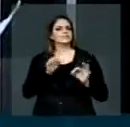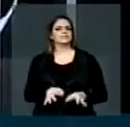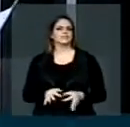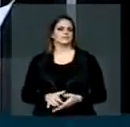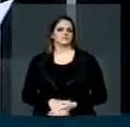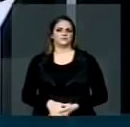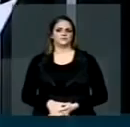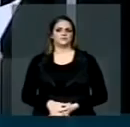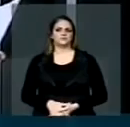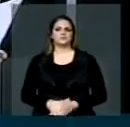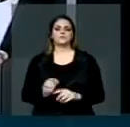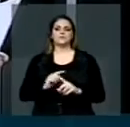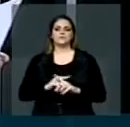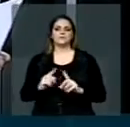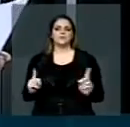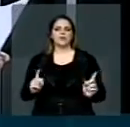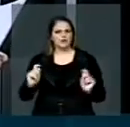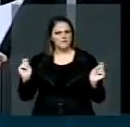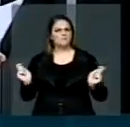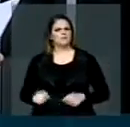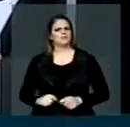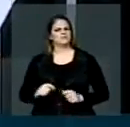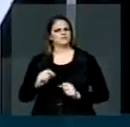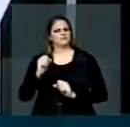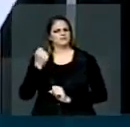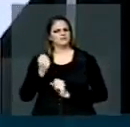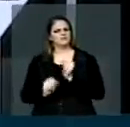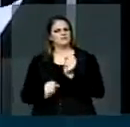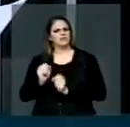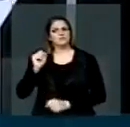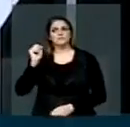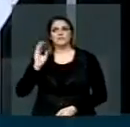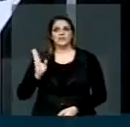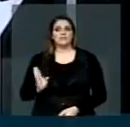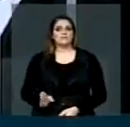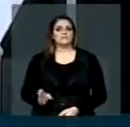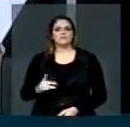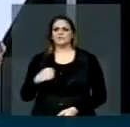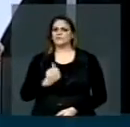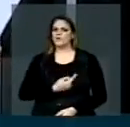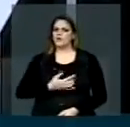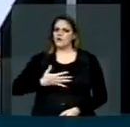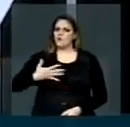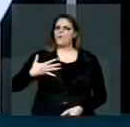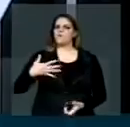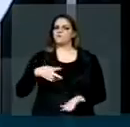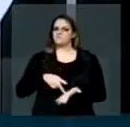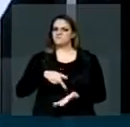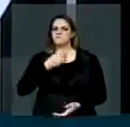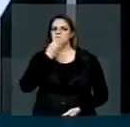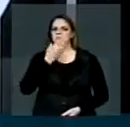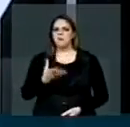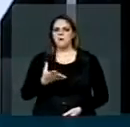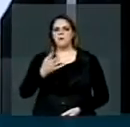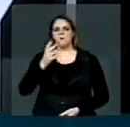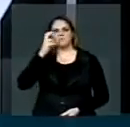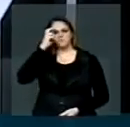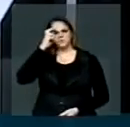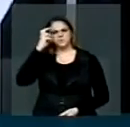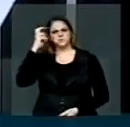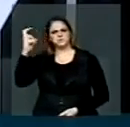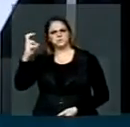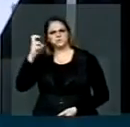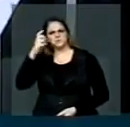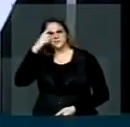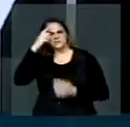outro lado, o potencial da indústria brasileira e das mentes que a comandam orgulha todos nós brasileiros. São eles, com a mente